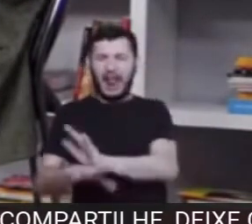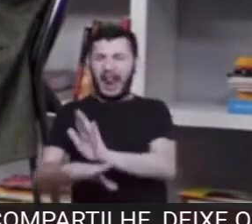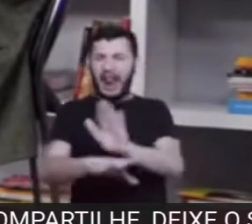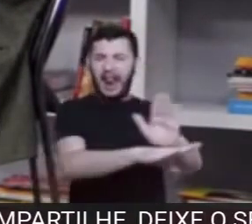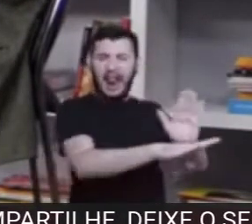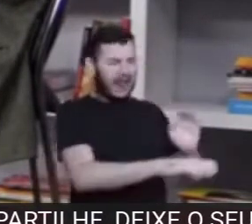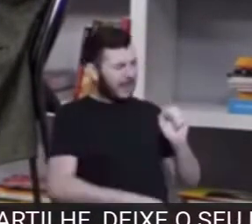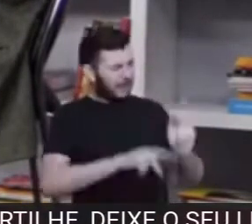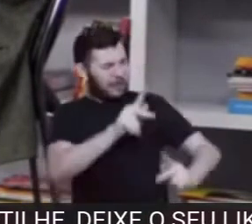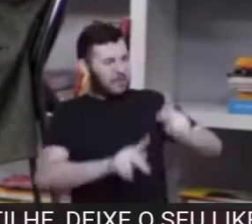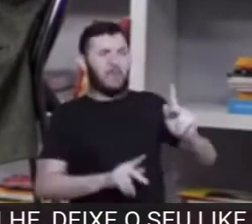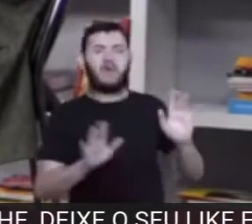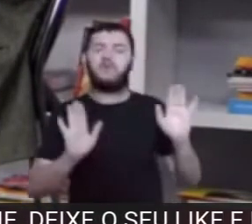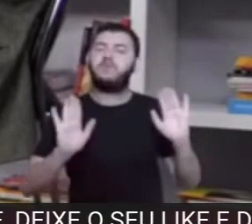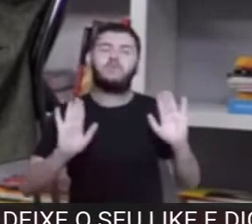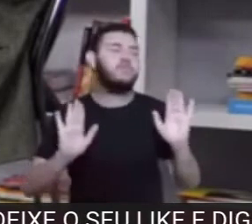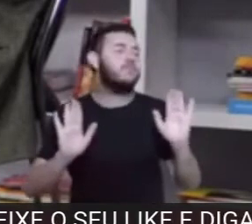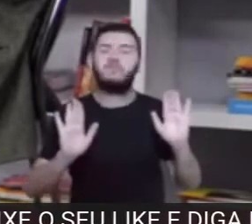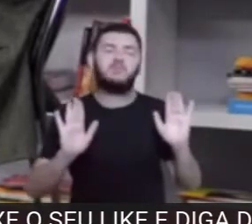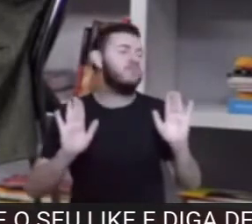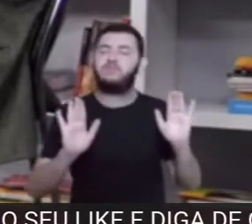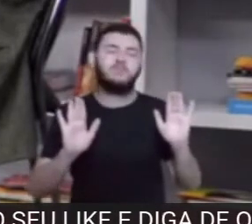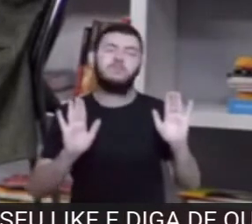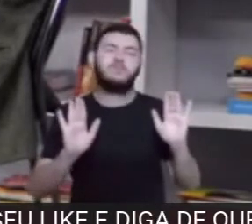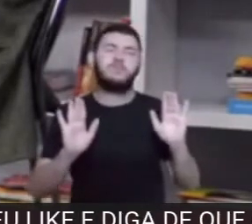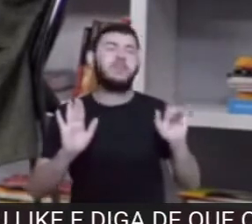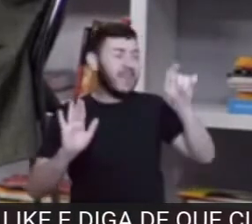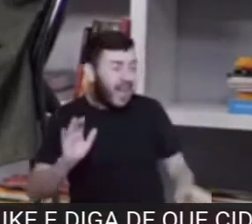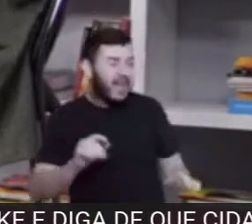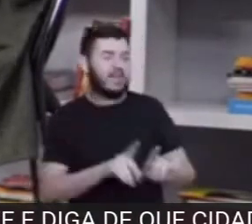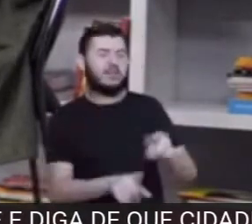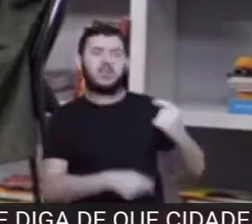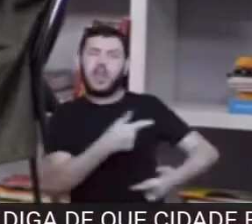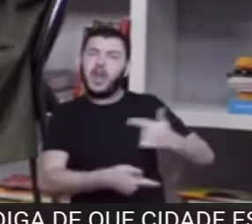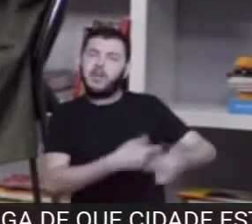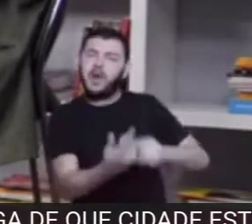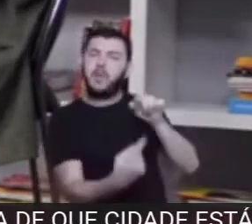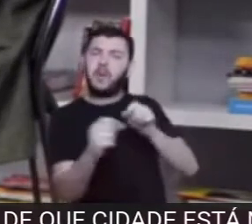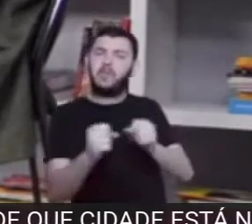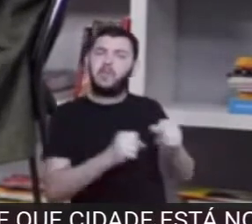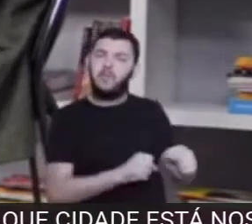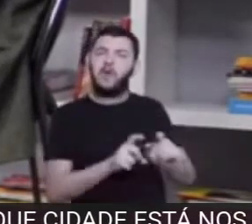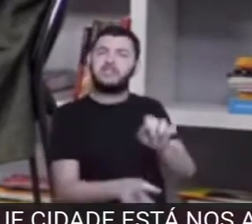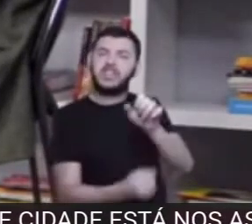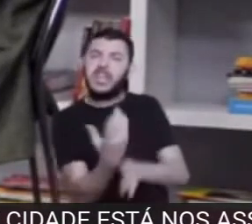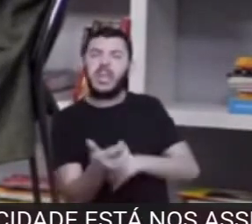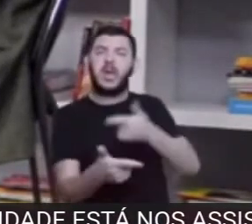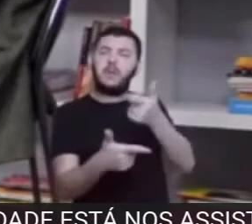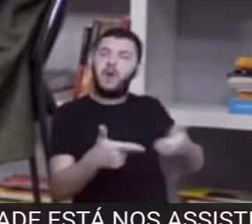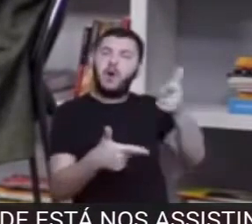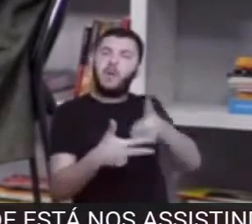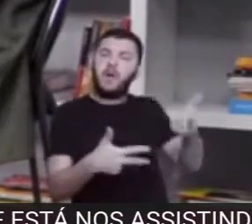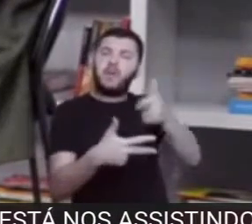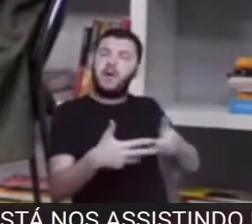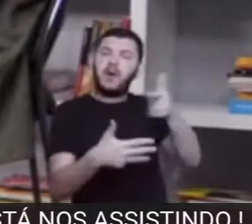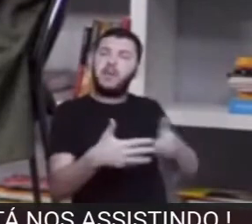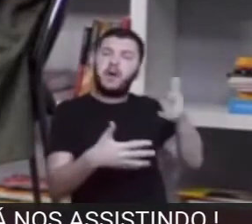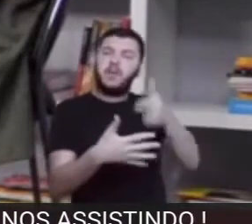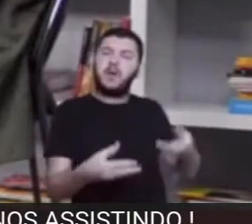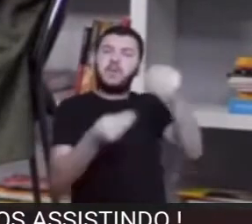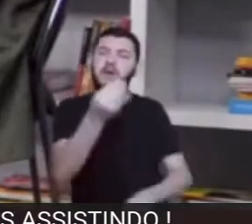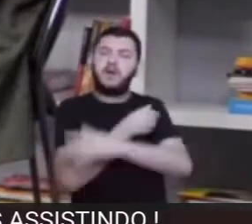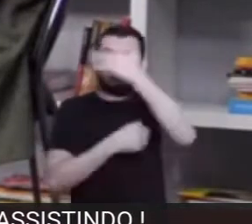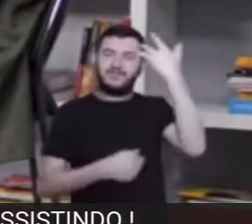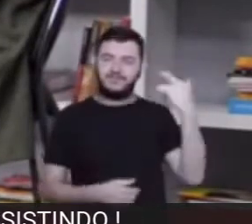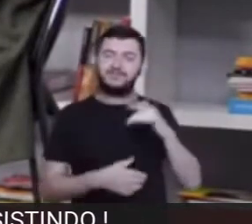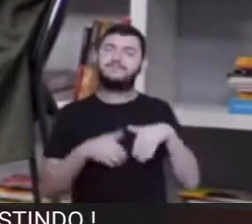Ele trabalha para criar, sabe, problemas para as pessoas. Então, eu sinceramente, acho que nós